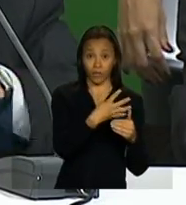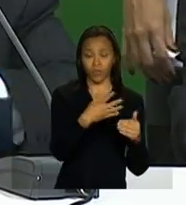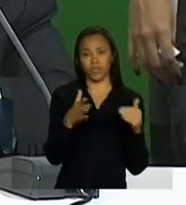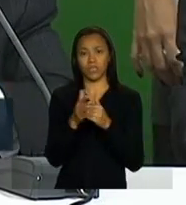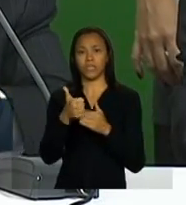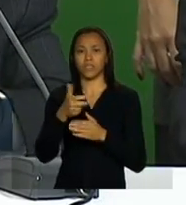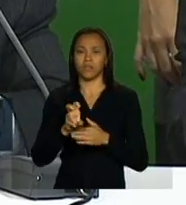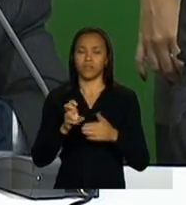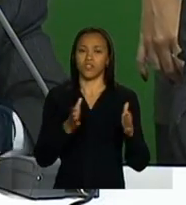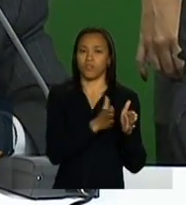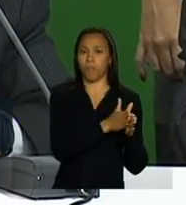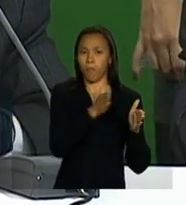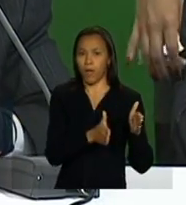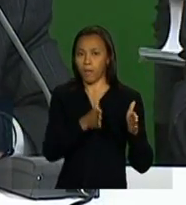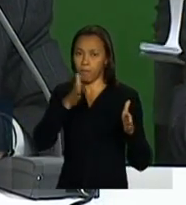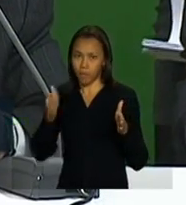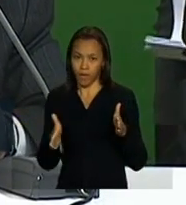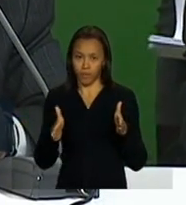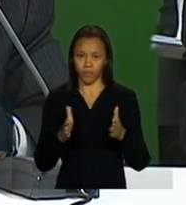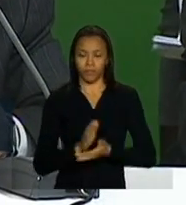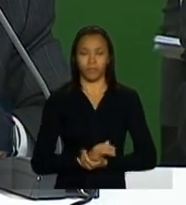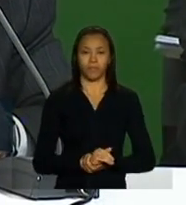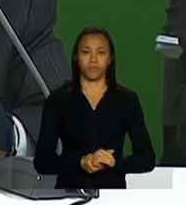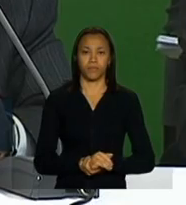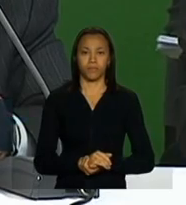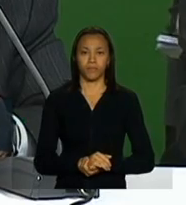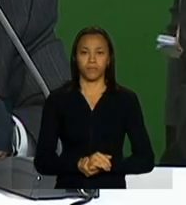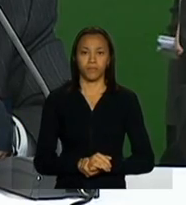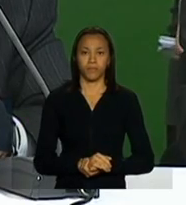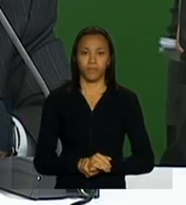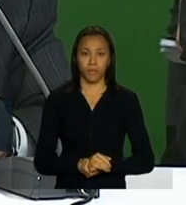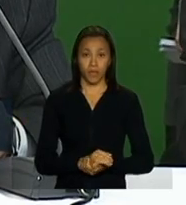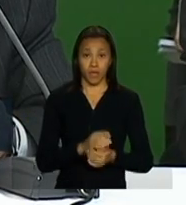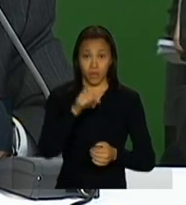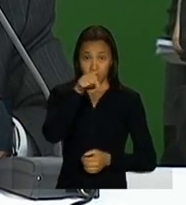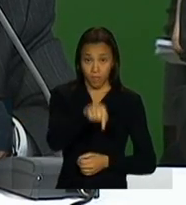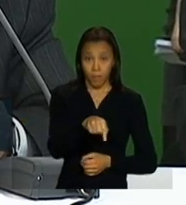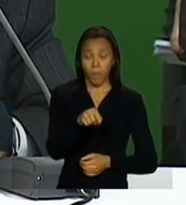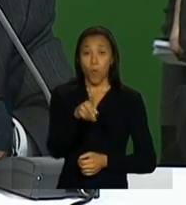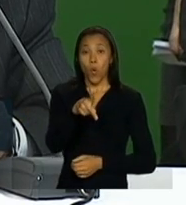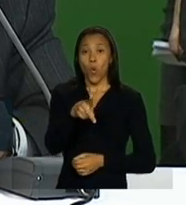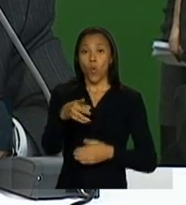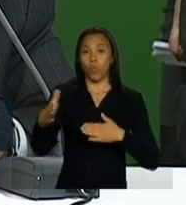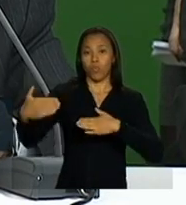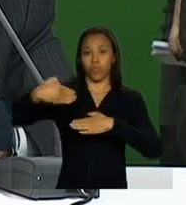Aqui, ó, pronto, aqui a ministra me acudiu aqui. Vamos lá, Manaus,